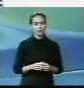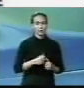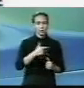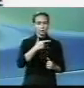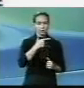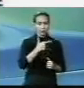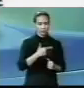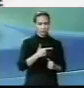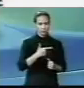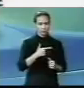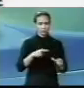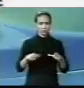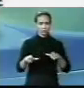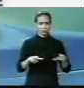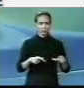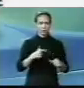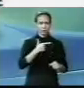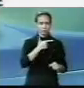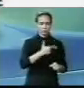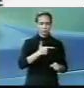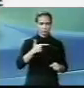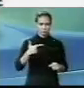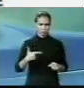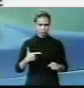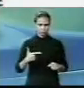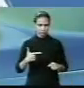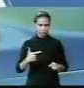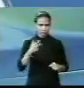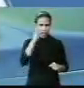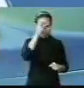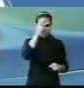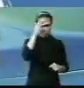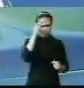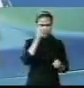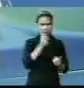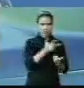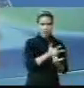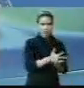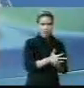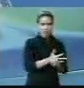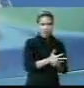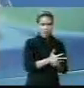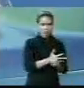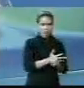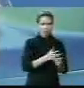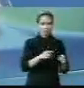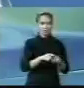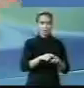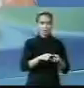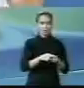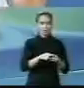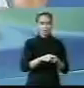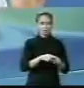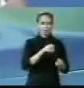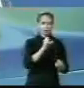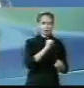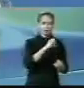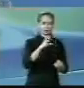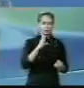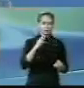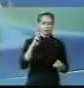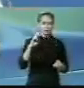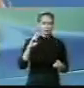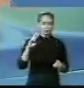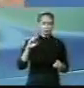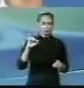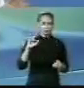Como assim cliente e servidor? Ele fica dentro da rede, né? No qual, vocês lembram a comunicação que o professor